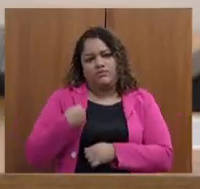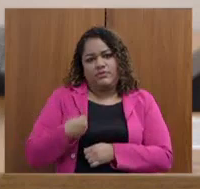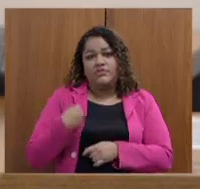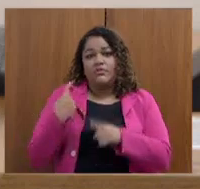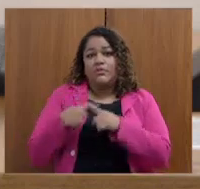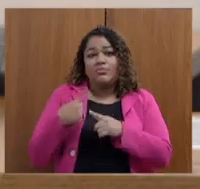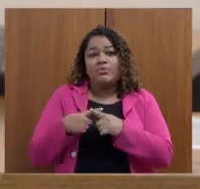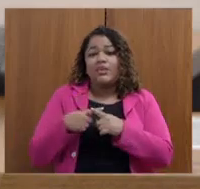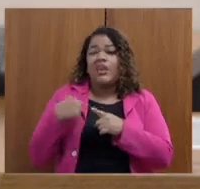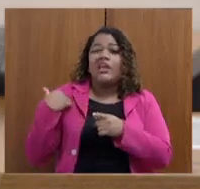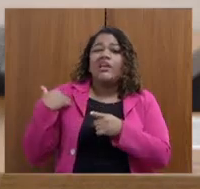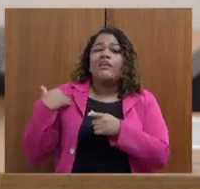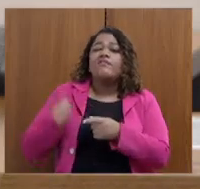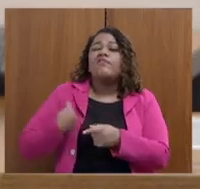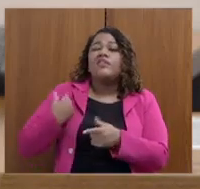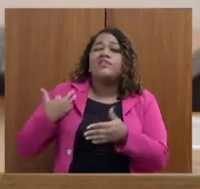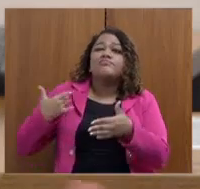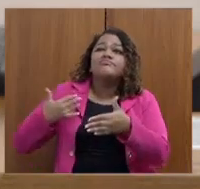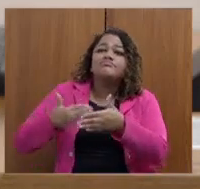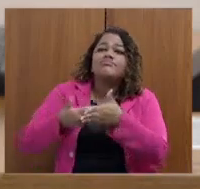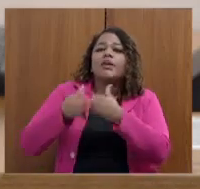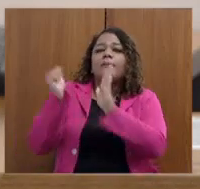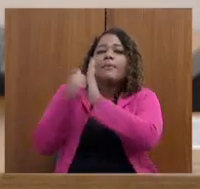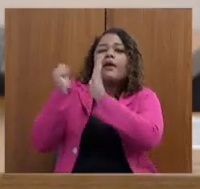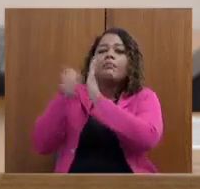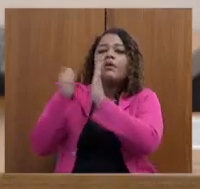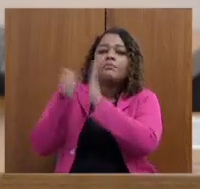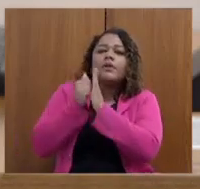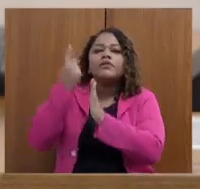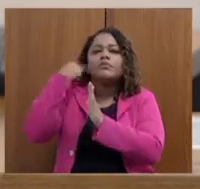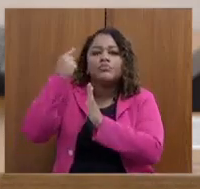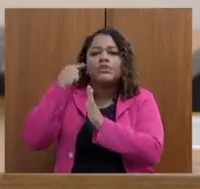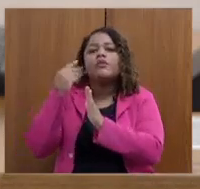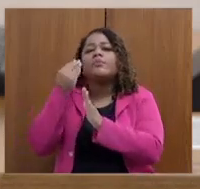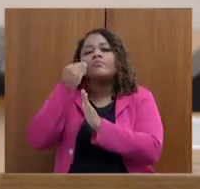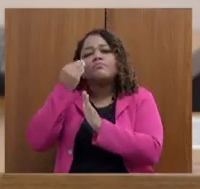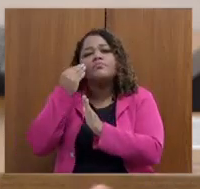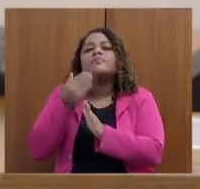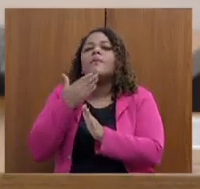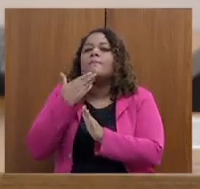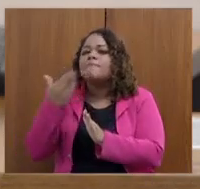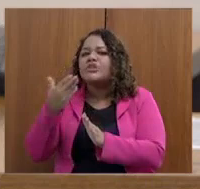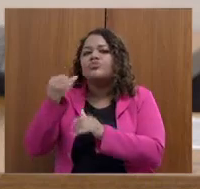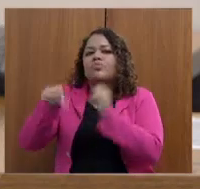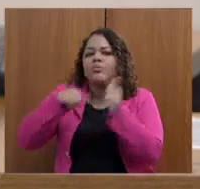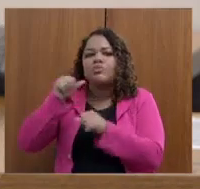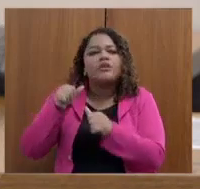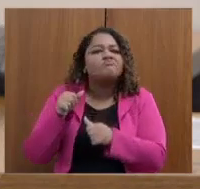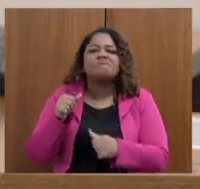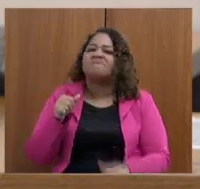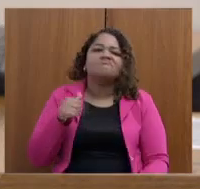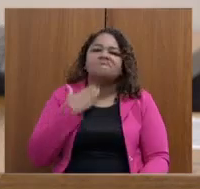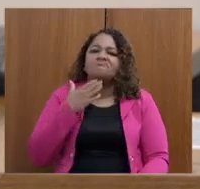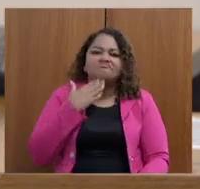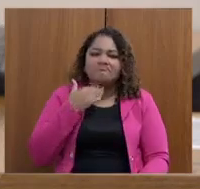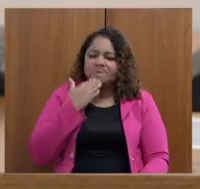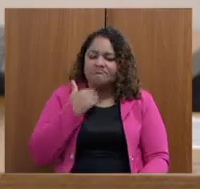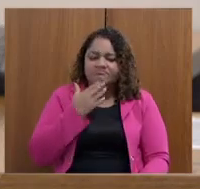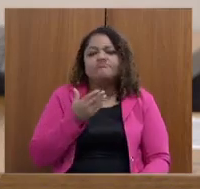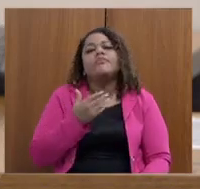pedir as coisas e isso não muda a vida de ninguém não mudou até hoje né então fico muito feliz porque eu vejo uma equipe